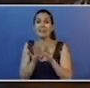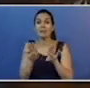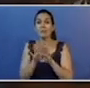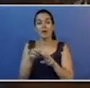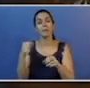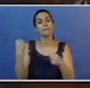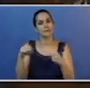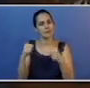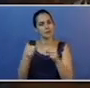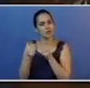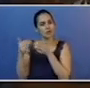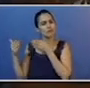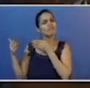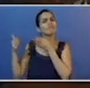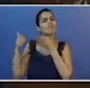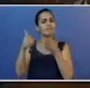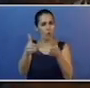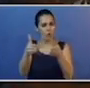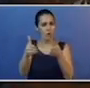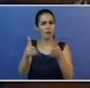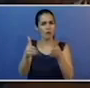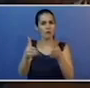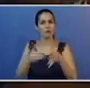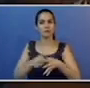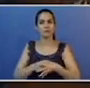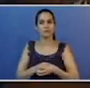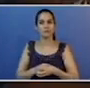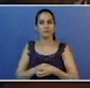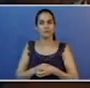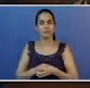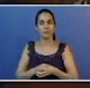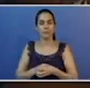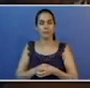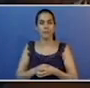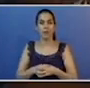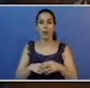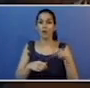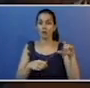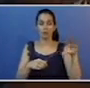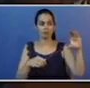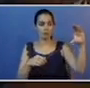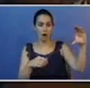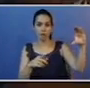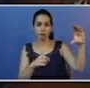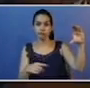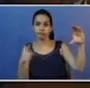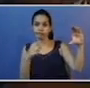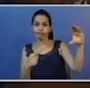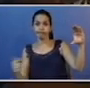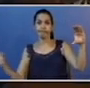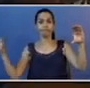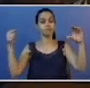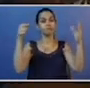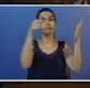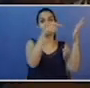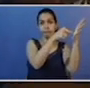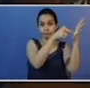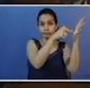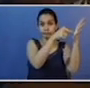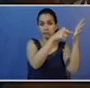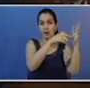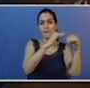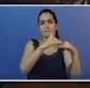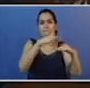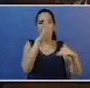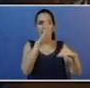atleta segurando o arco e lá na frente, né, em uma determinada distância, nós temos um alvo e ela marca mais pontos quando